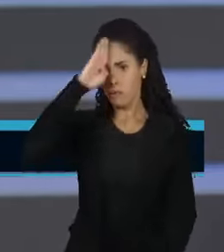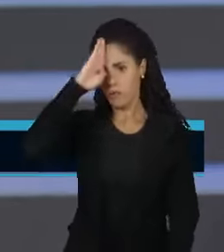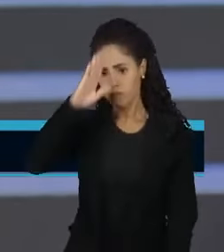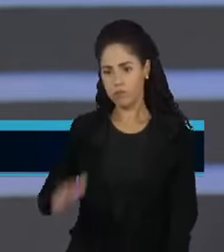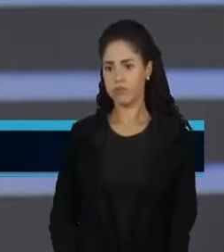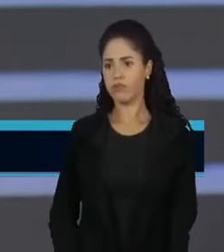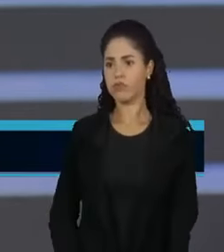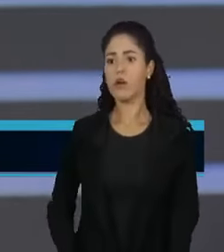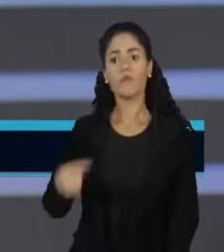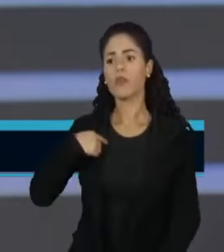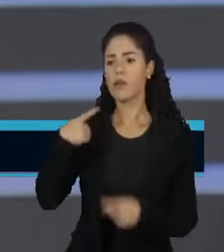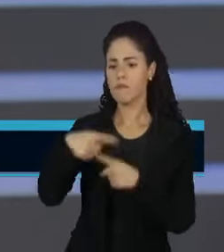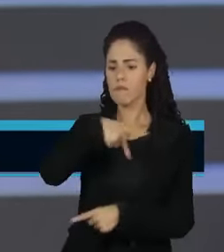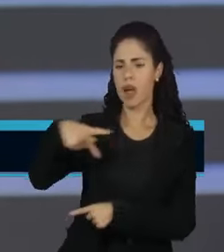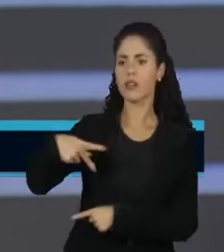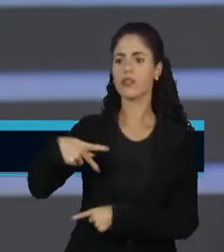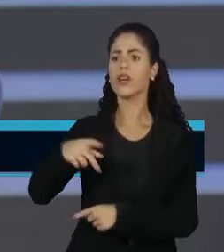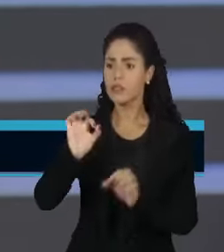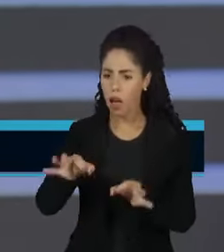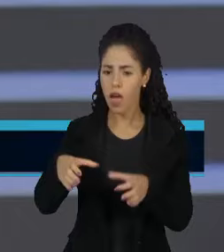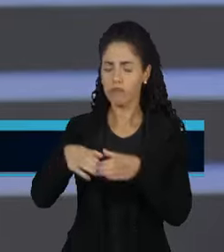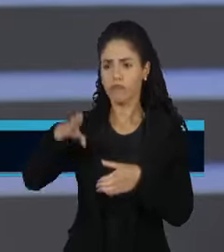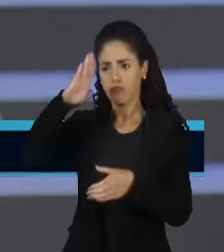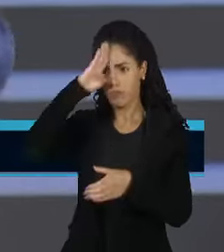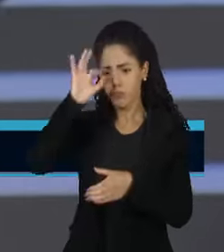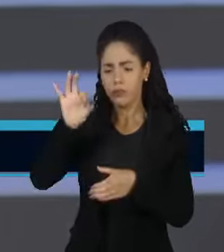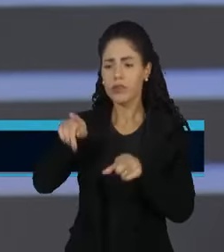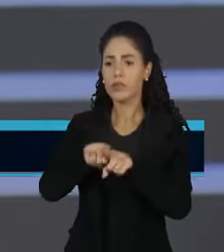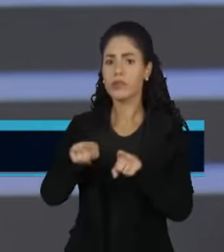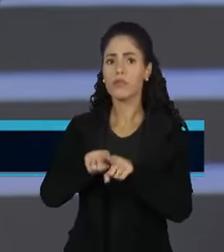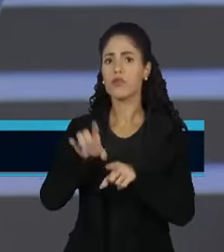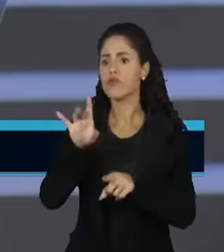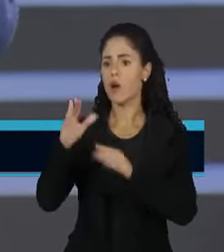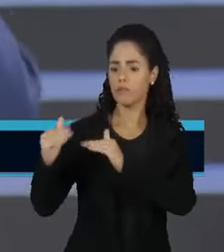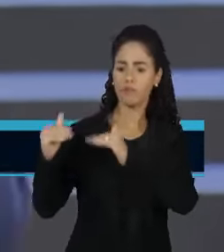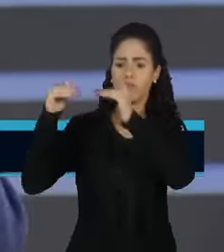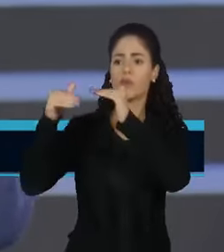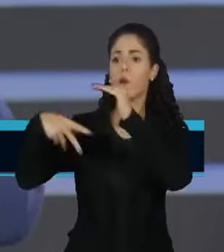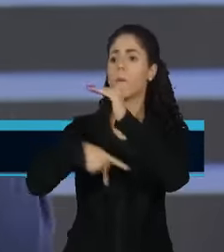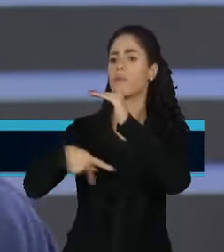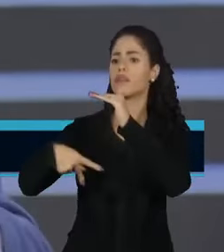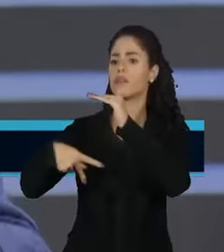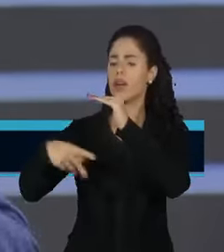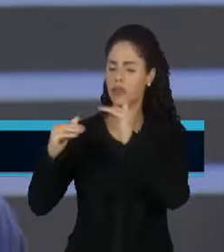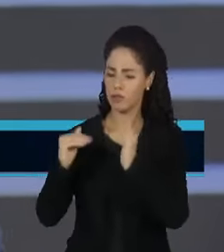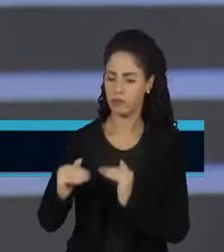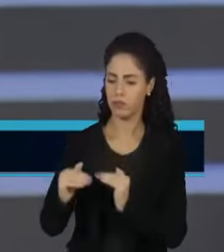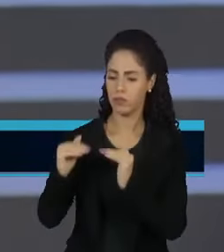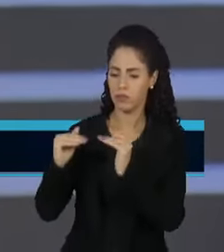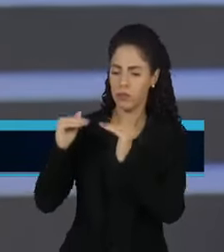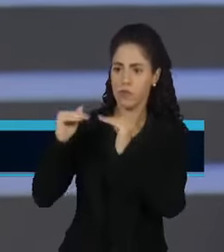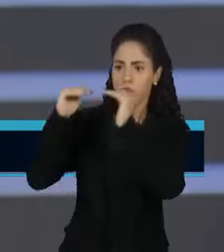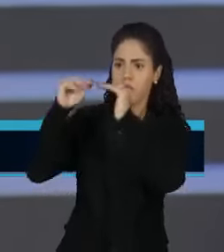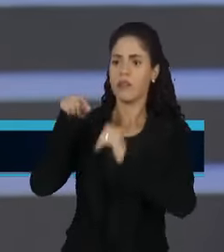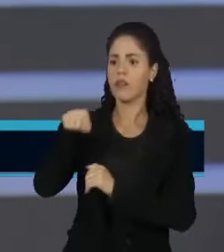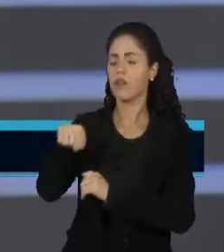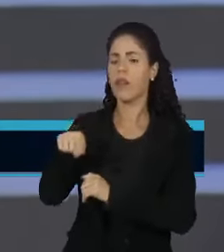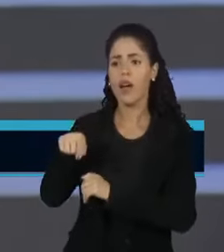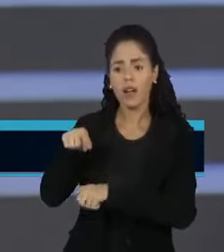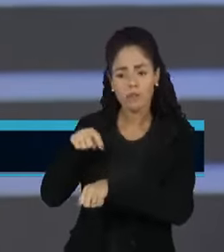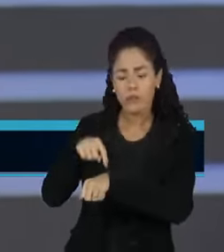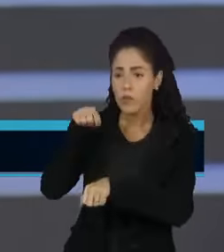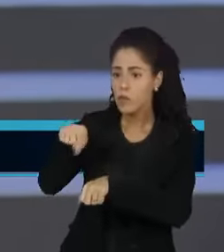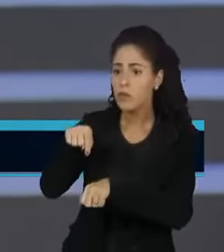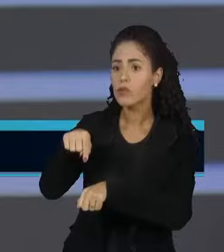República, que ele era comandante do Exército, acima dele o ministro da Defesa e acima o presidente da República. É uma questão que era naquele momento o Bolsonaro, hoje é